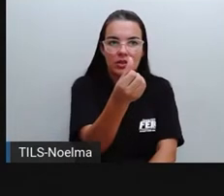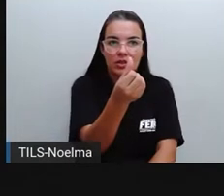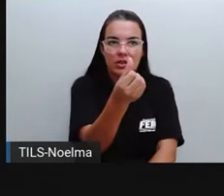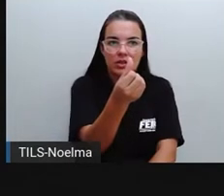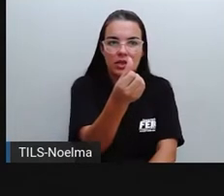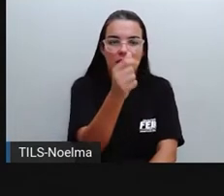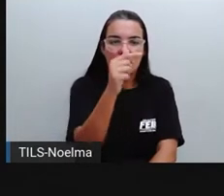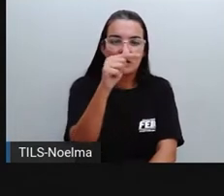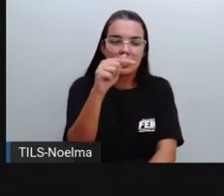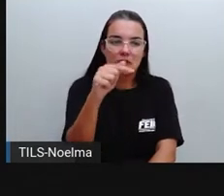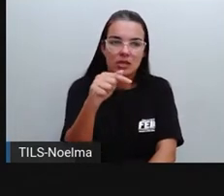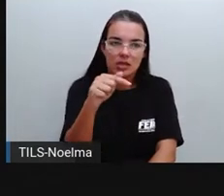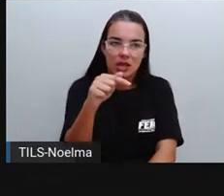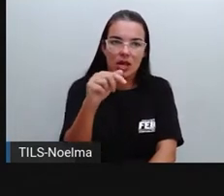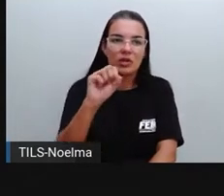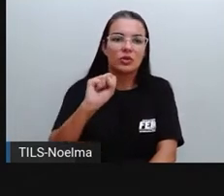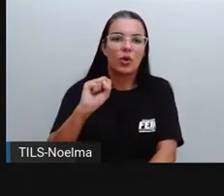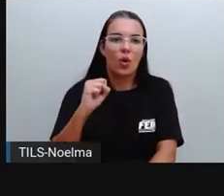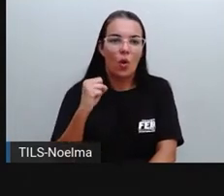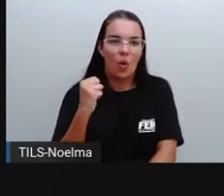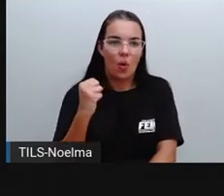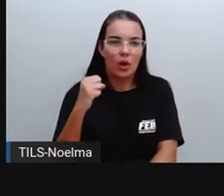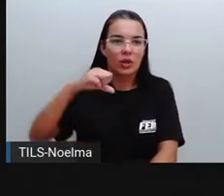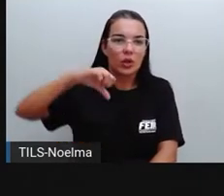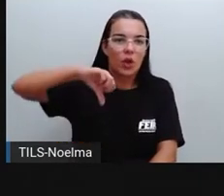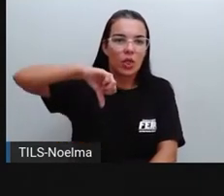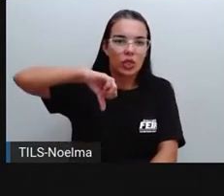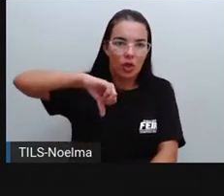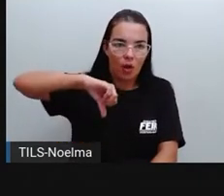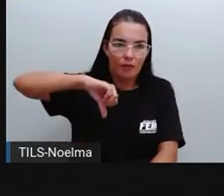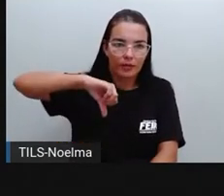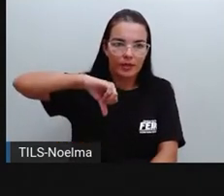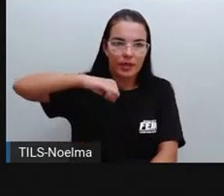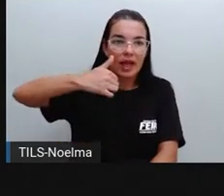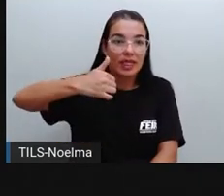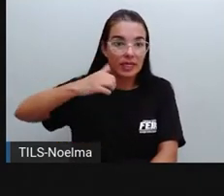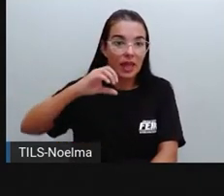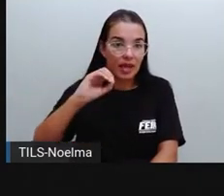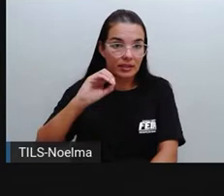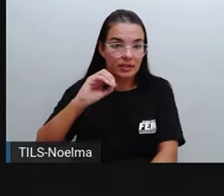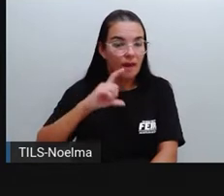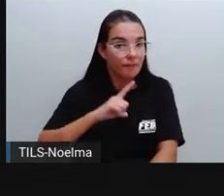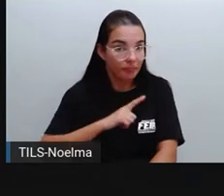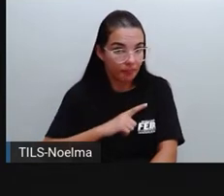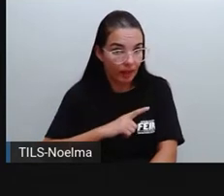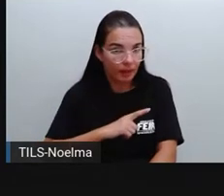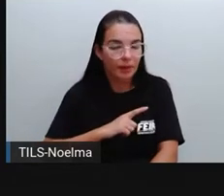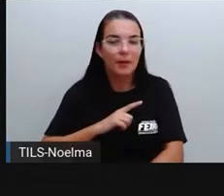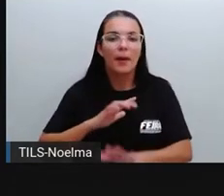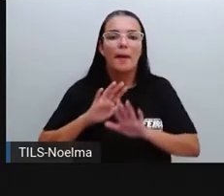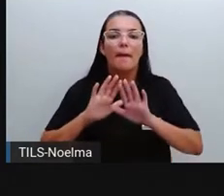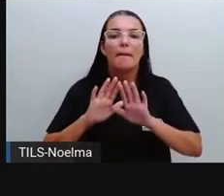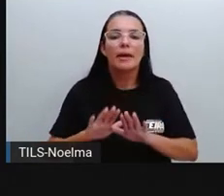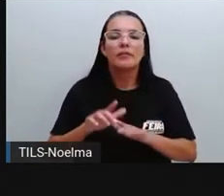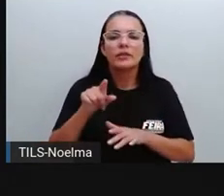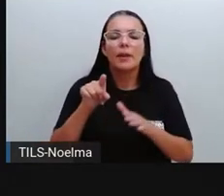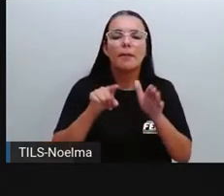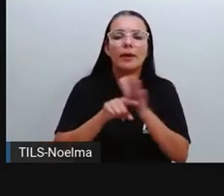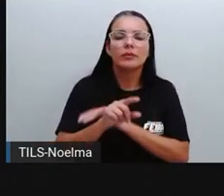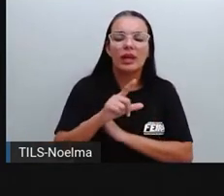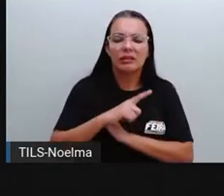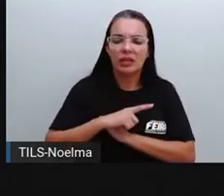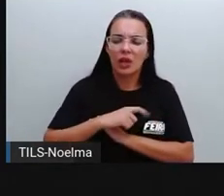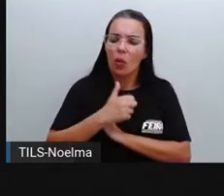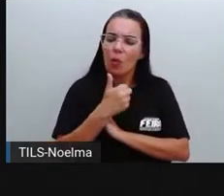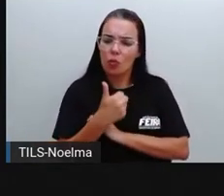5, 6, 7, 8, 9 e 10, tá? Aí você me pergunta, ó, Pró, não